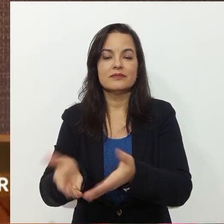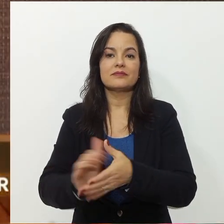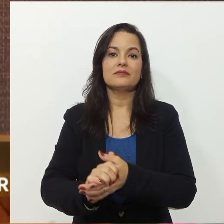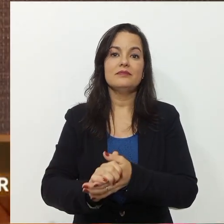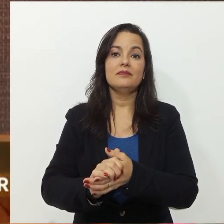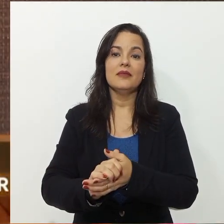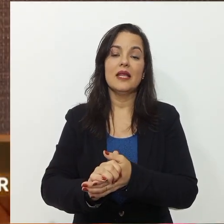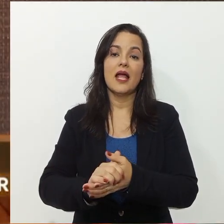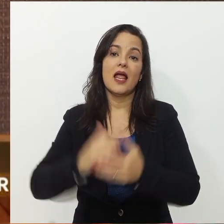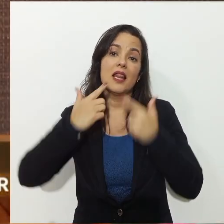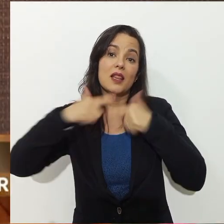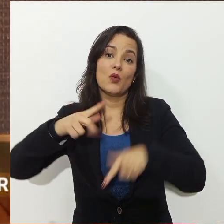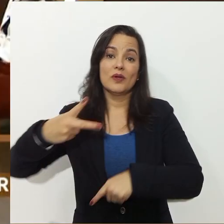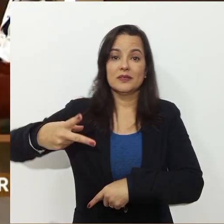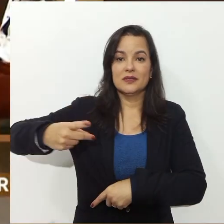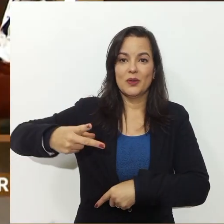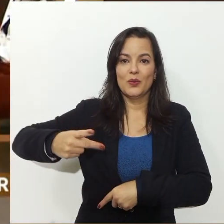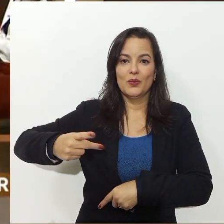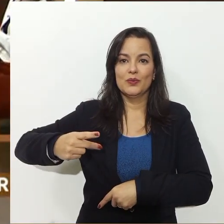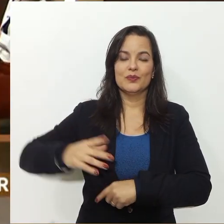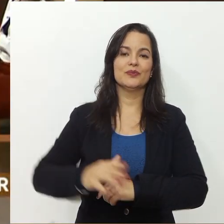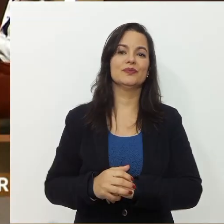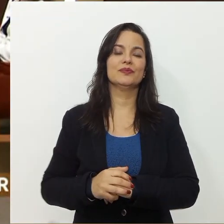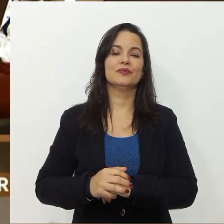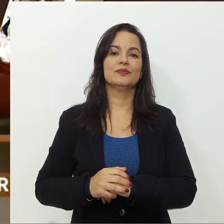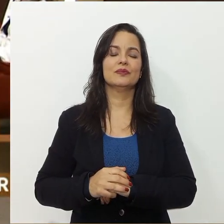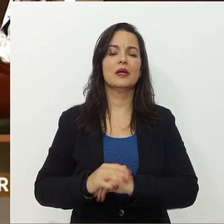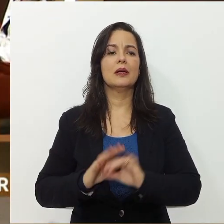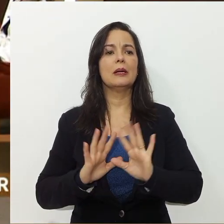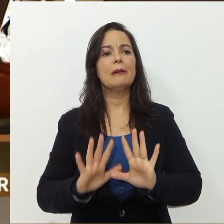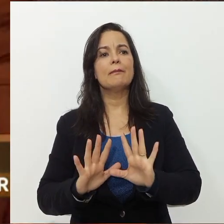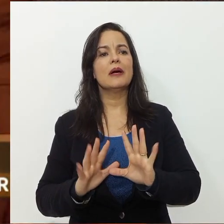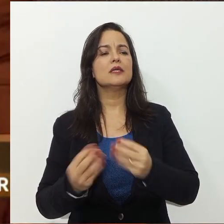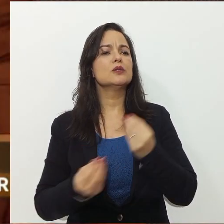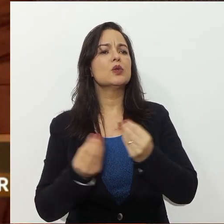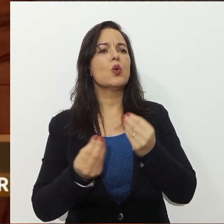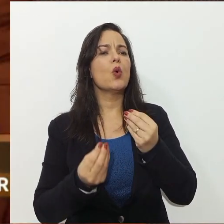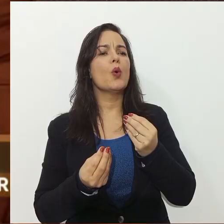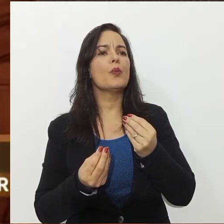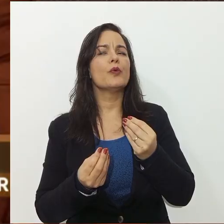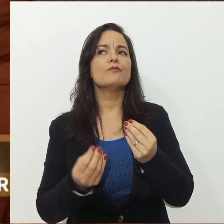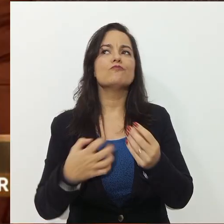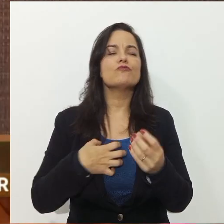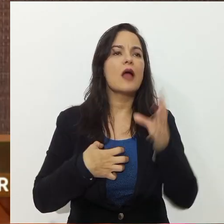como uma segunda língua, né? Por onde que caminha esse aprendizado?